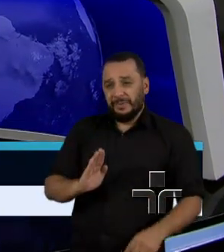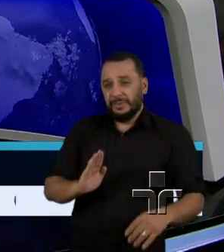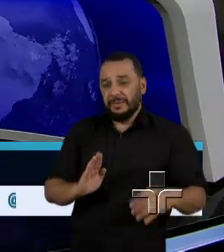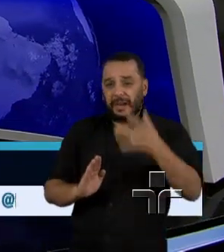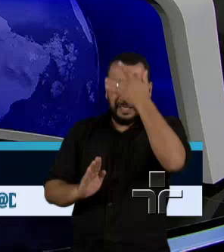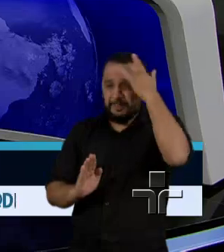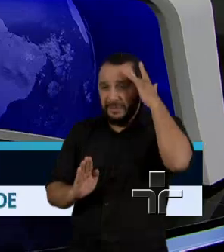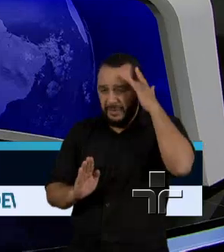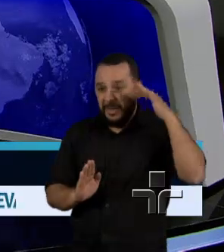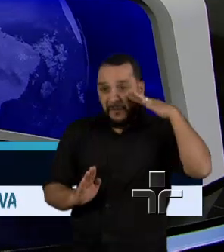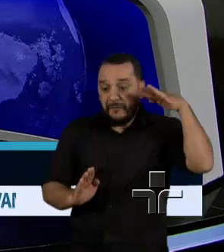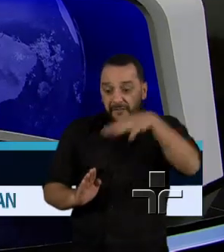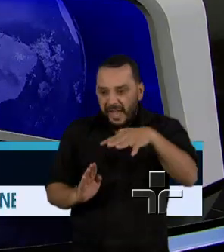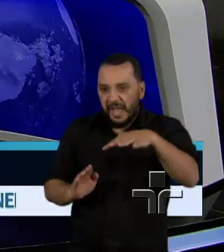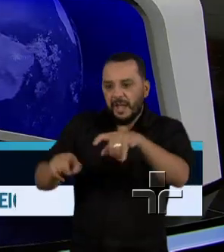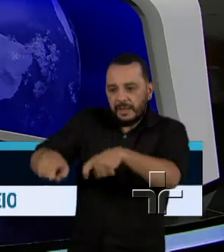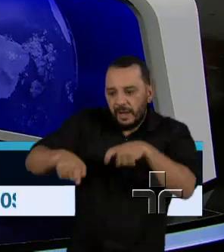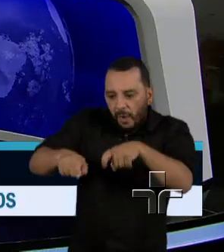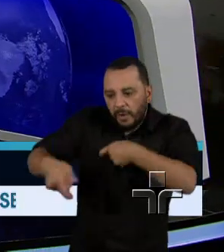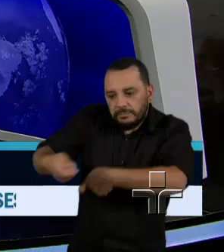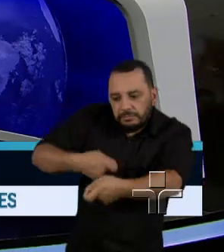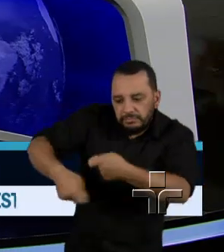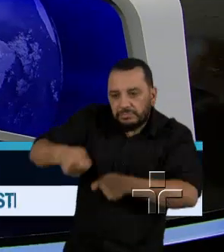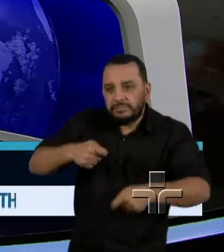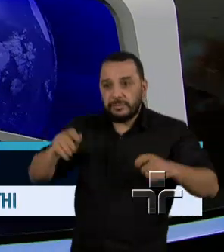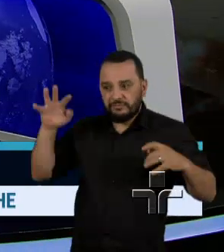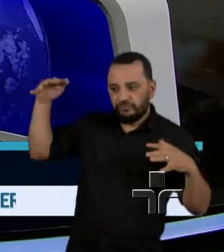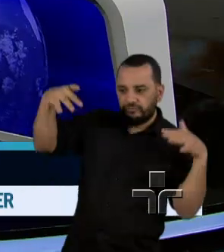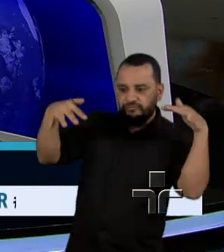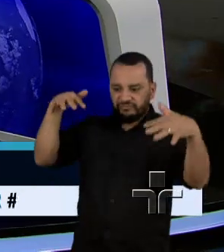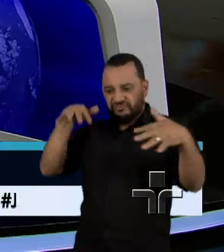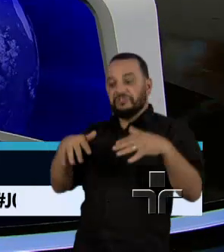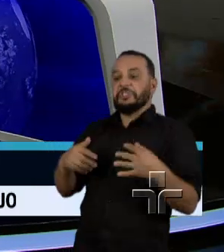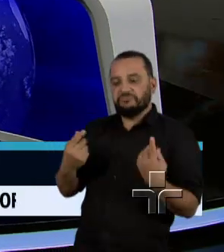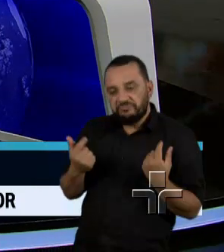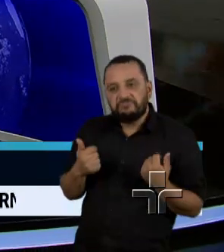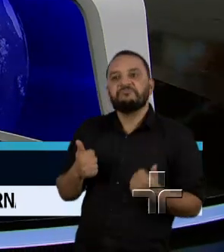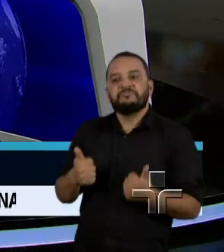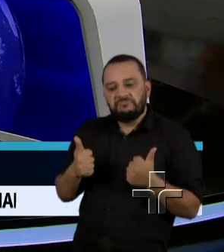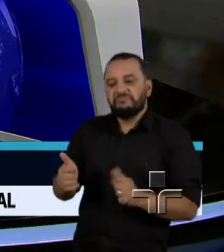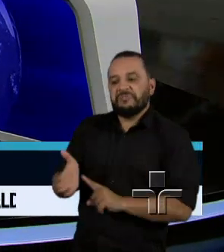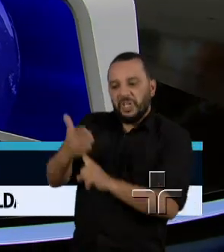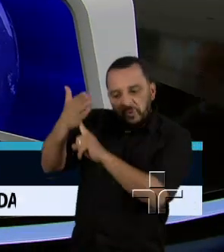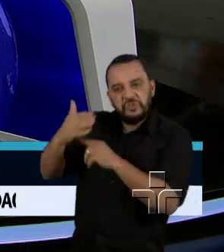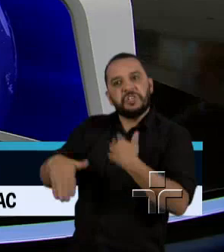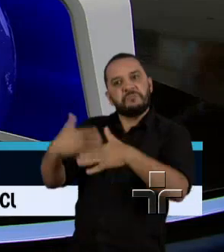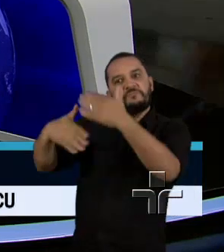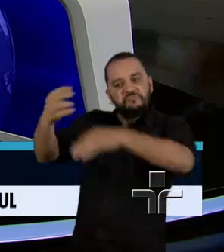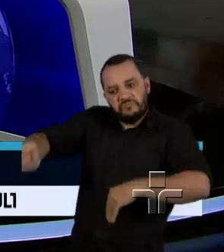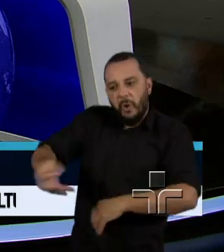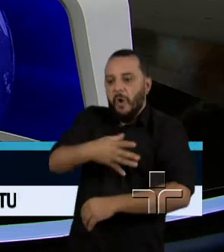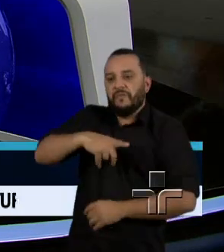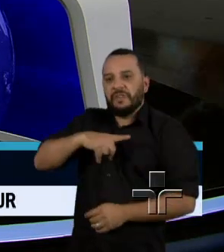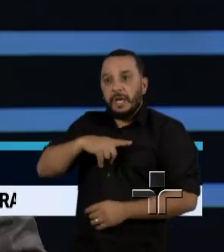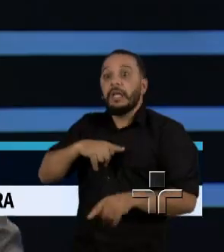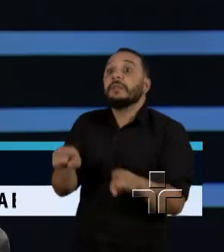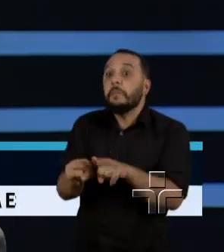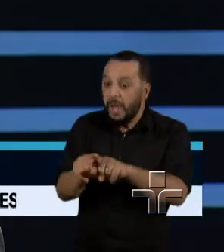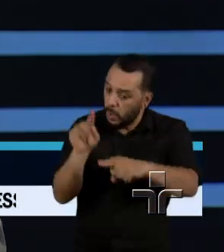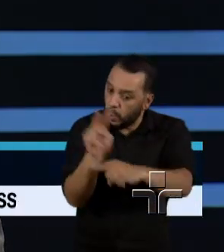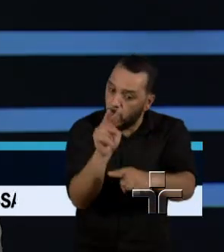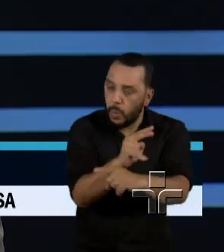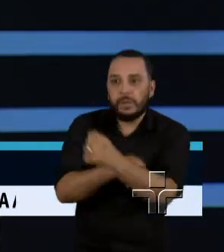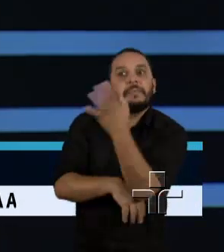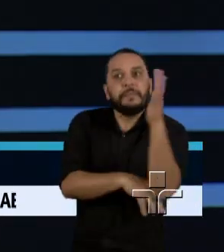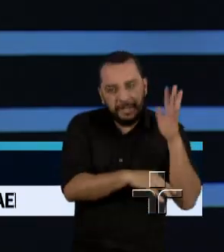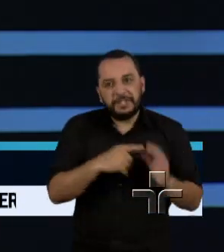como um agronegócio desenvolvido com inovação e que preserva o meio ambiente. Até